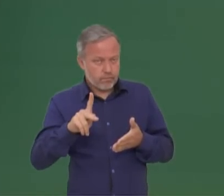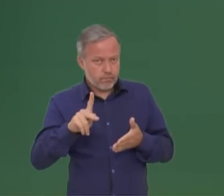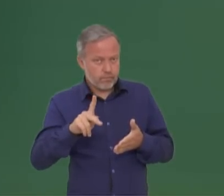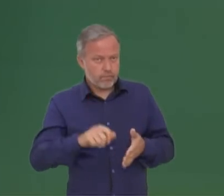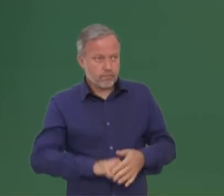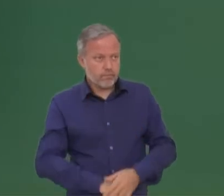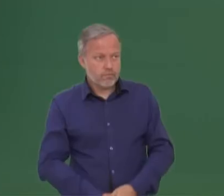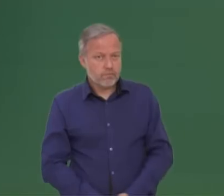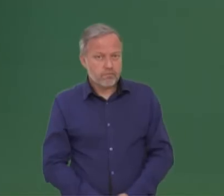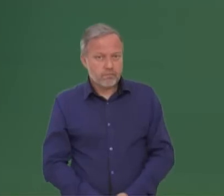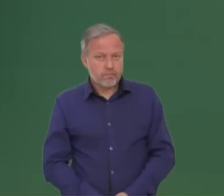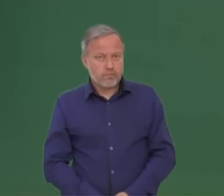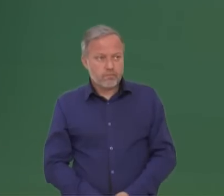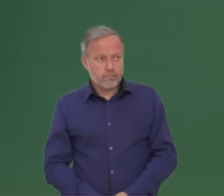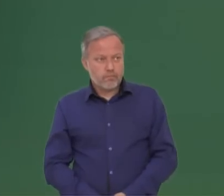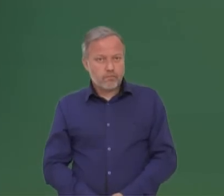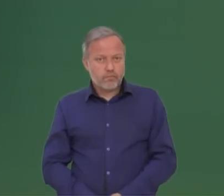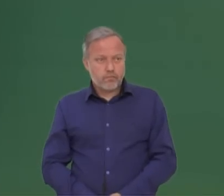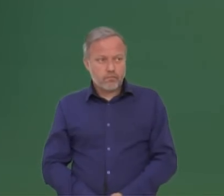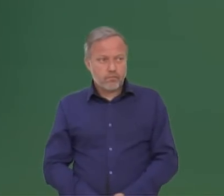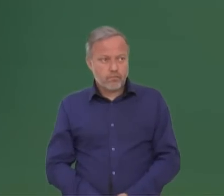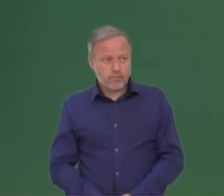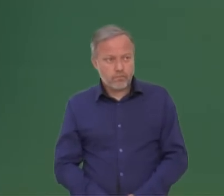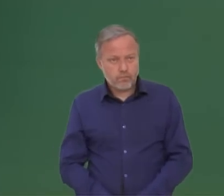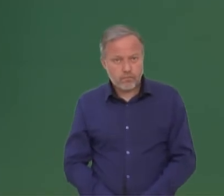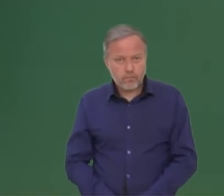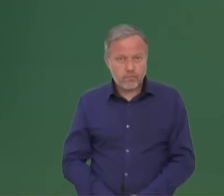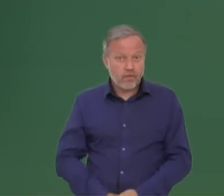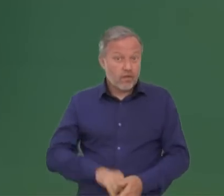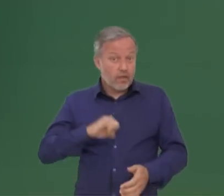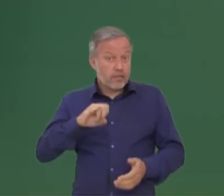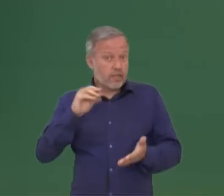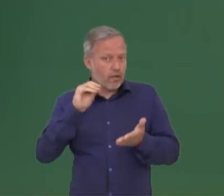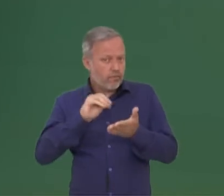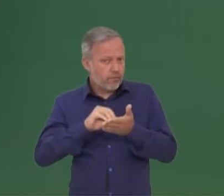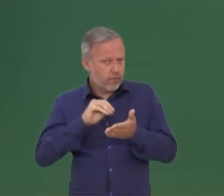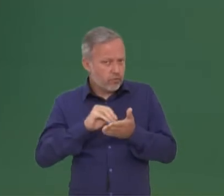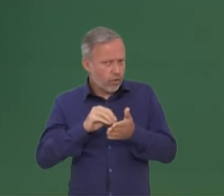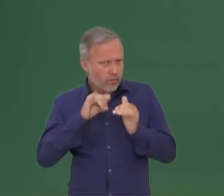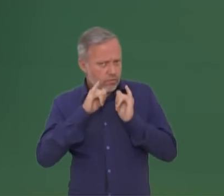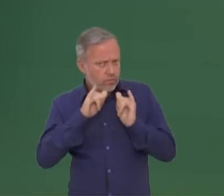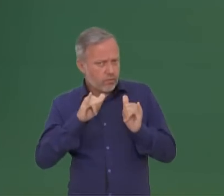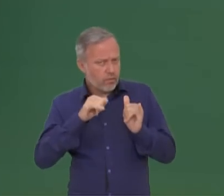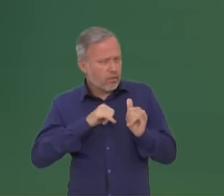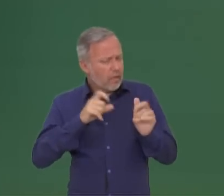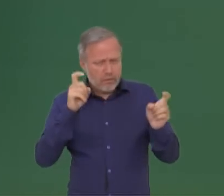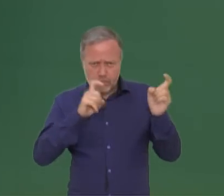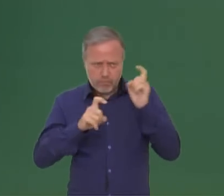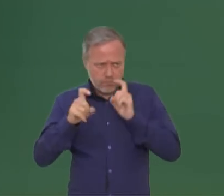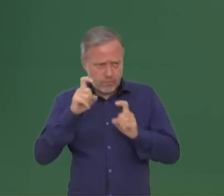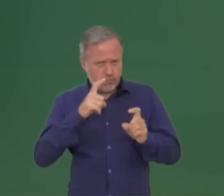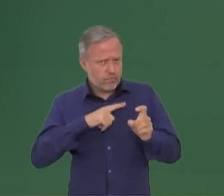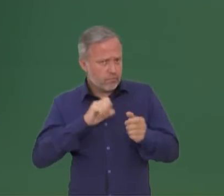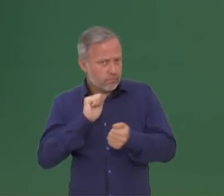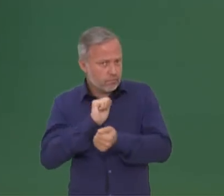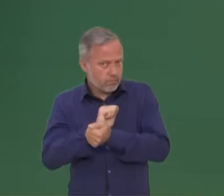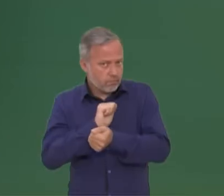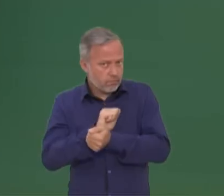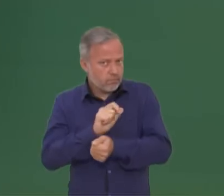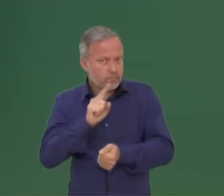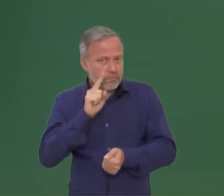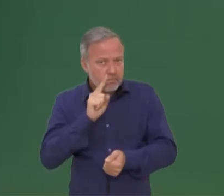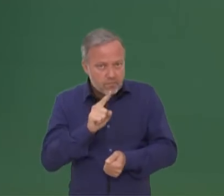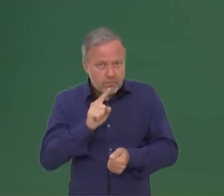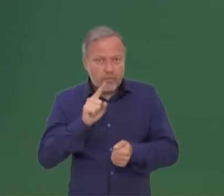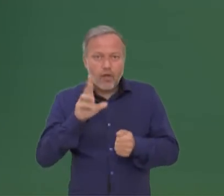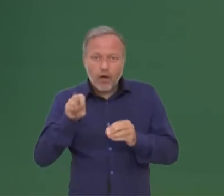para você que acertou esse exercício. Se não fez ele completinho, faltou alguma coisa, não se preocupa. Eu vou dar um tempo agora,